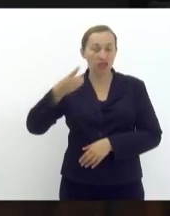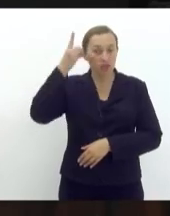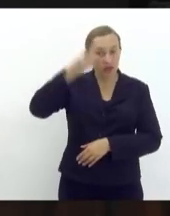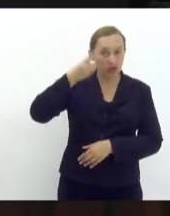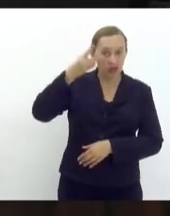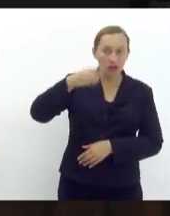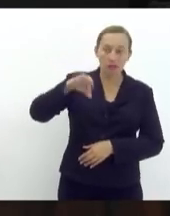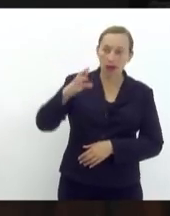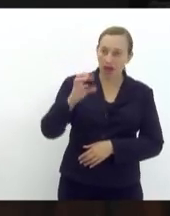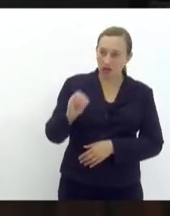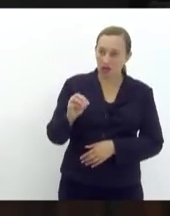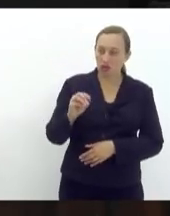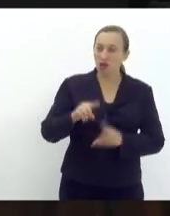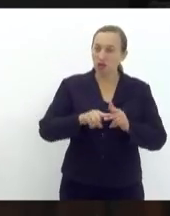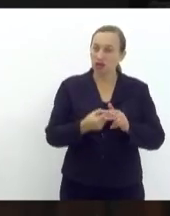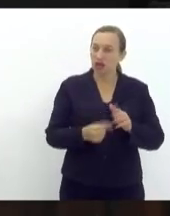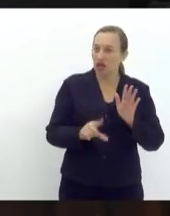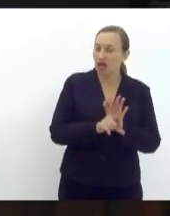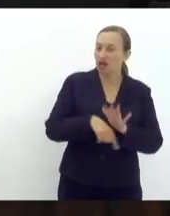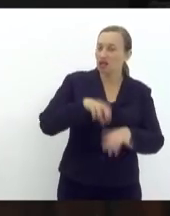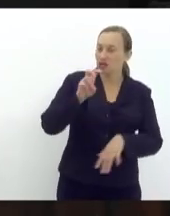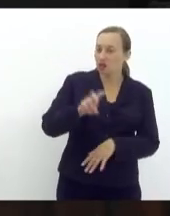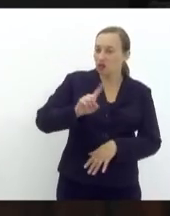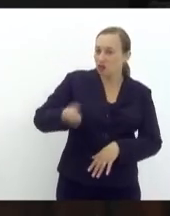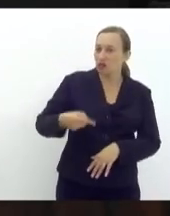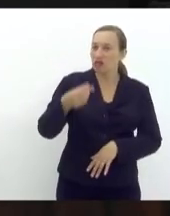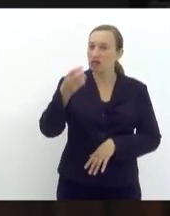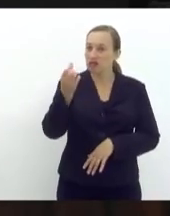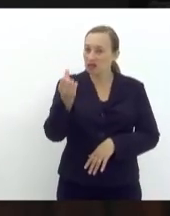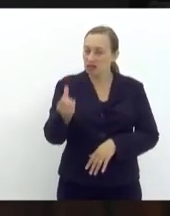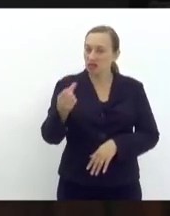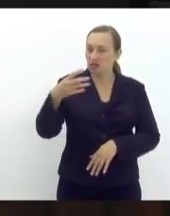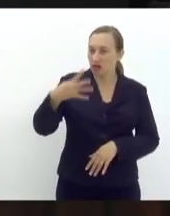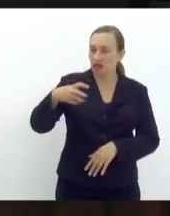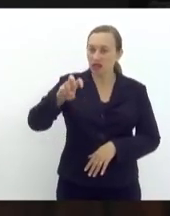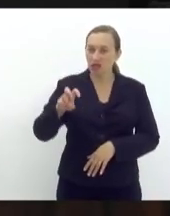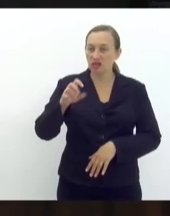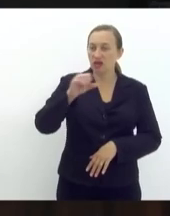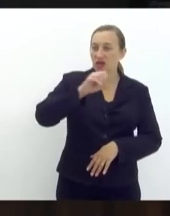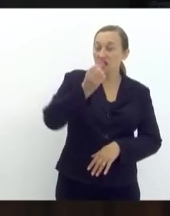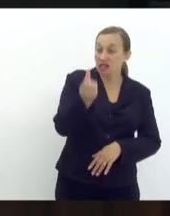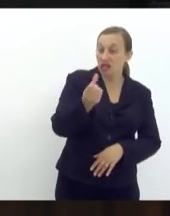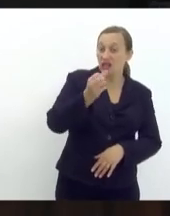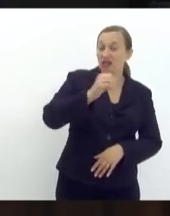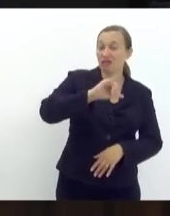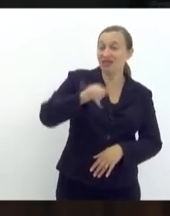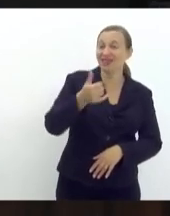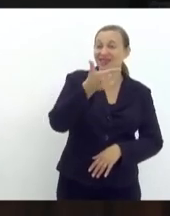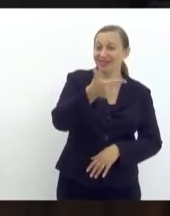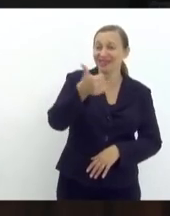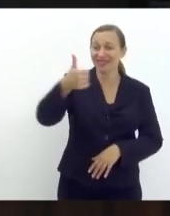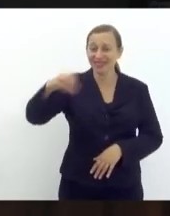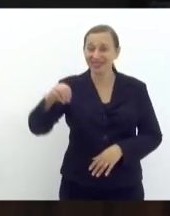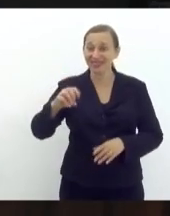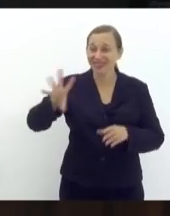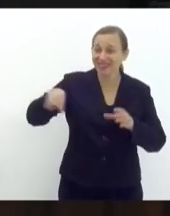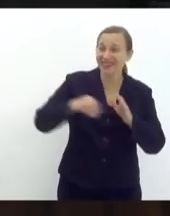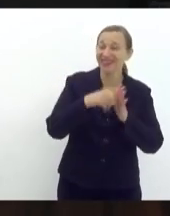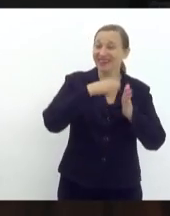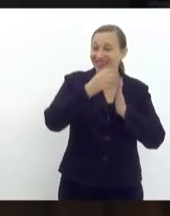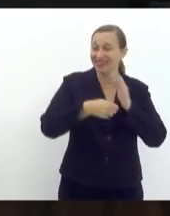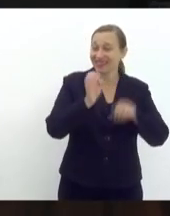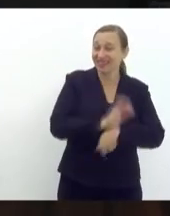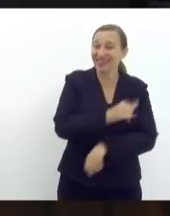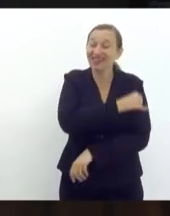Márcio canela que altera a lei número 5645 de 6 de janeiro de 2010 para instituir no calendário Oficial do Estado do Rio de Janeiro